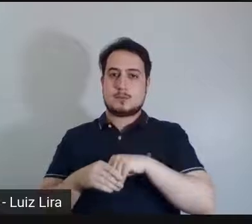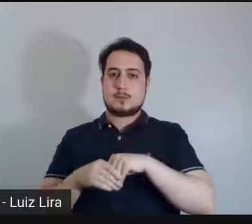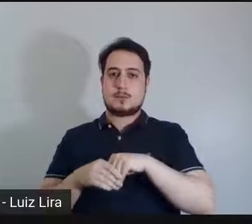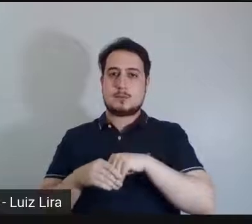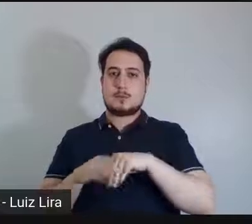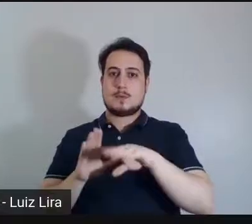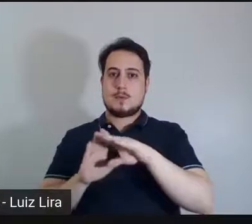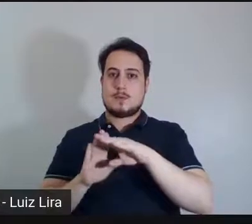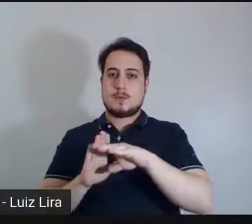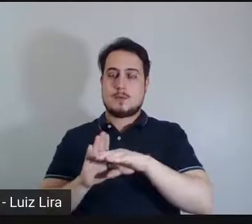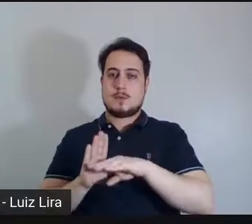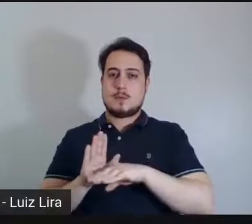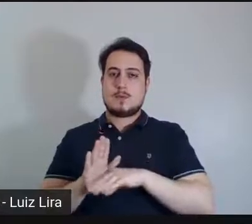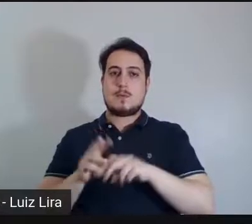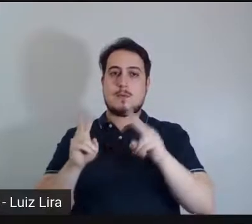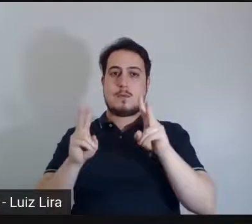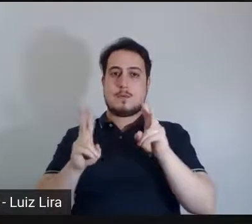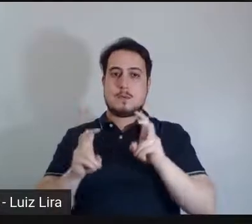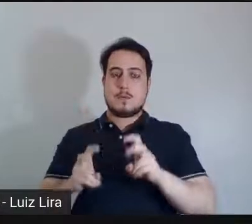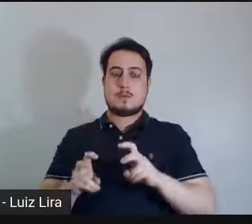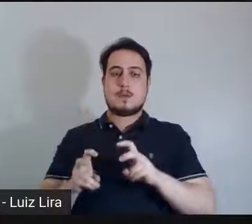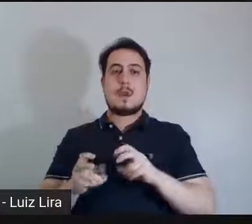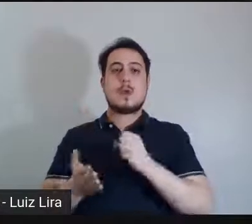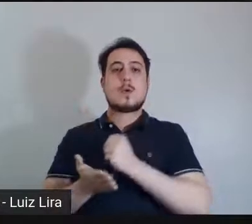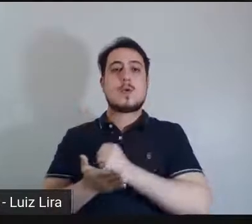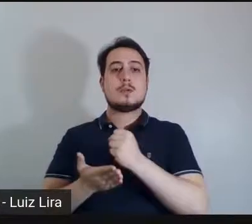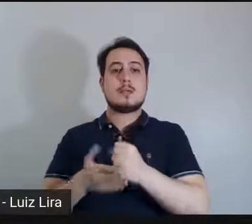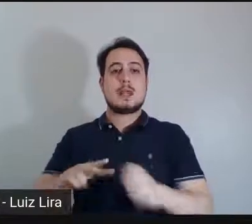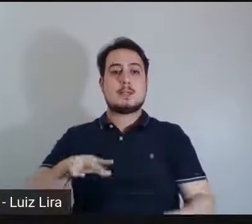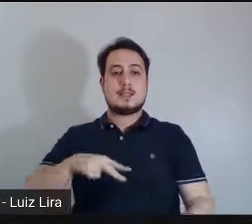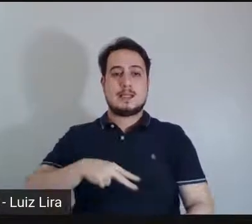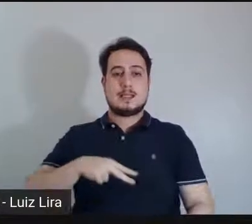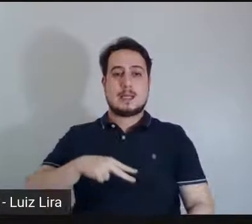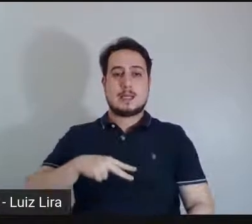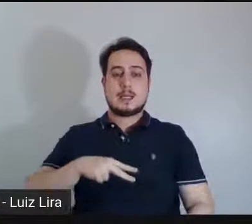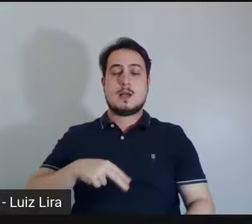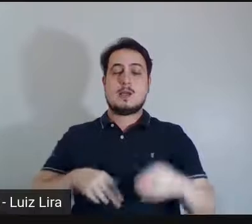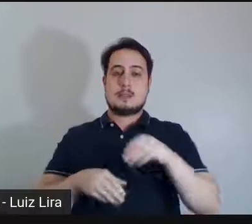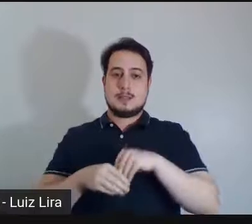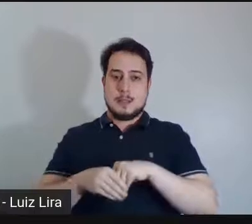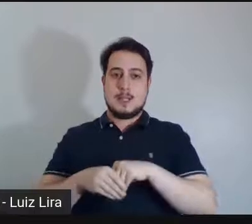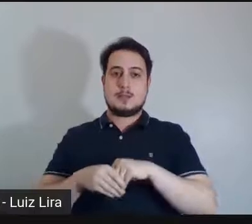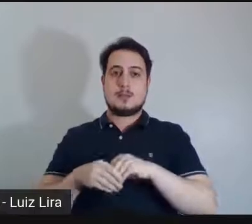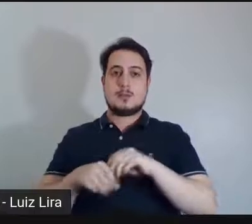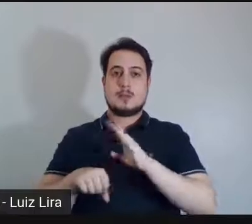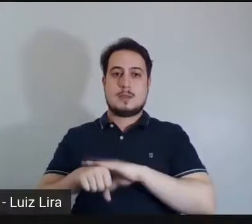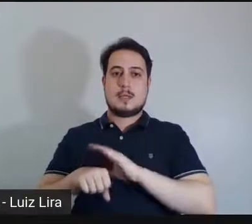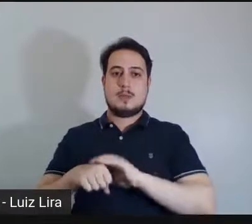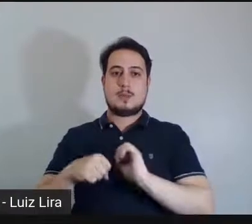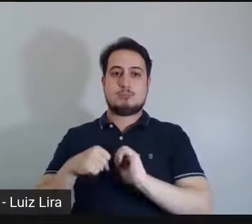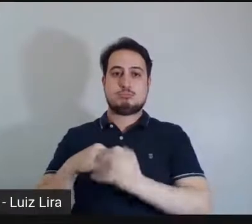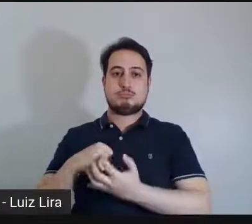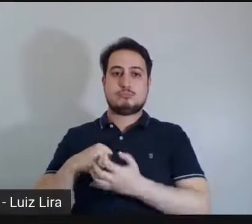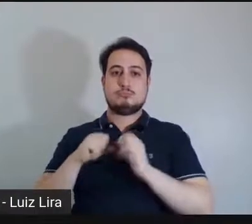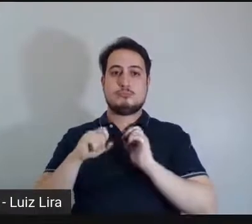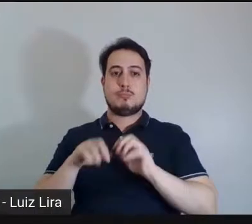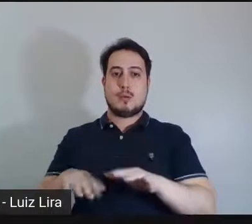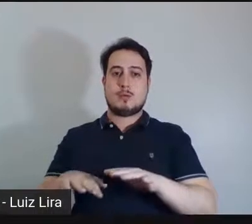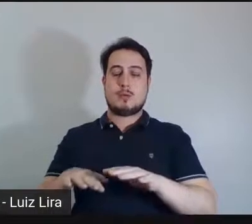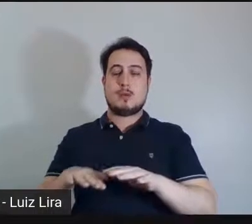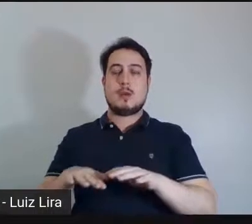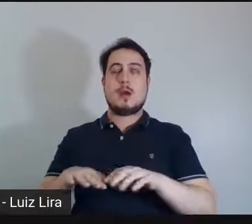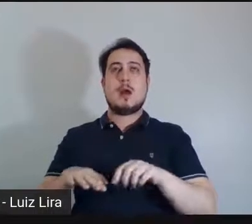que são os contratos de terceirização nesse contexto do coronavírus. Uma coisa que aconteceu no